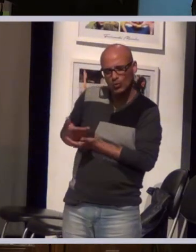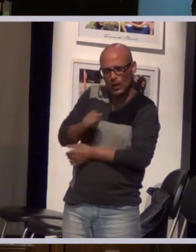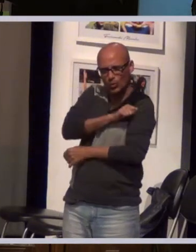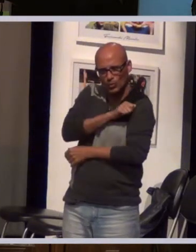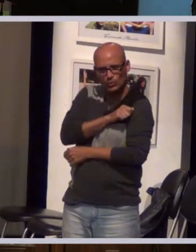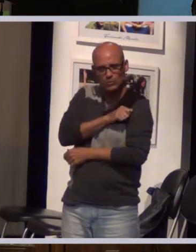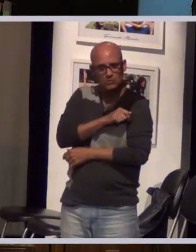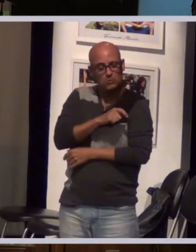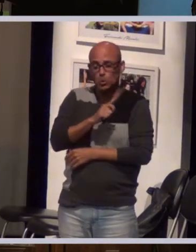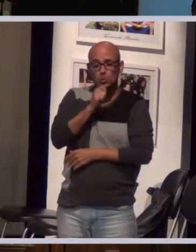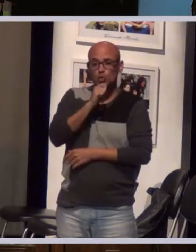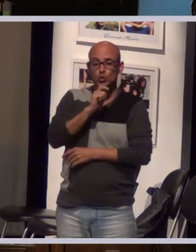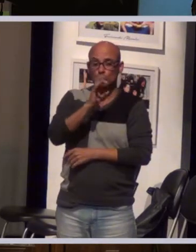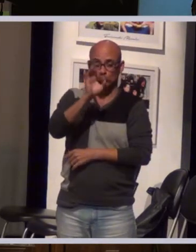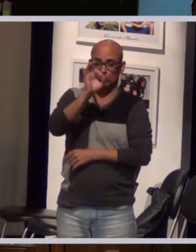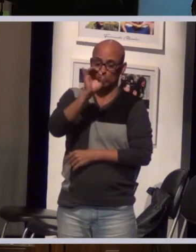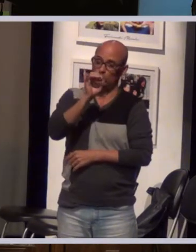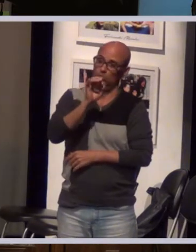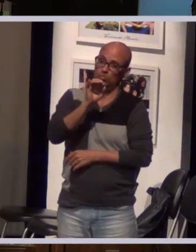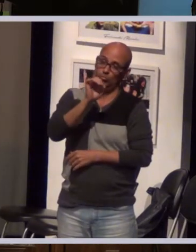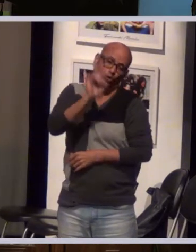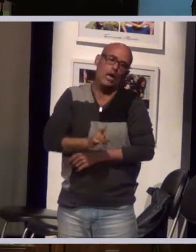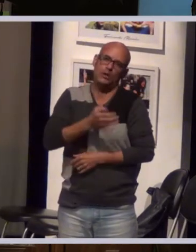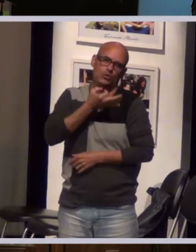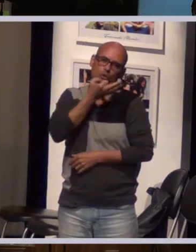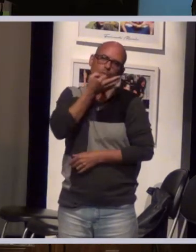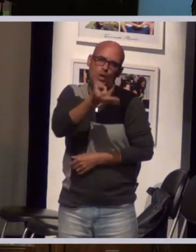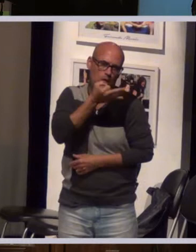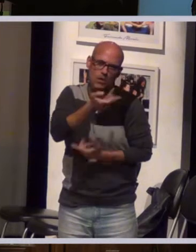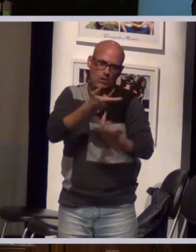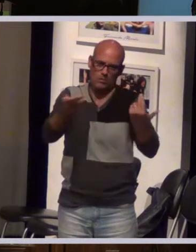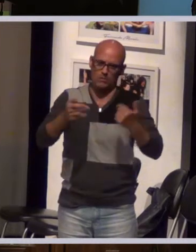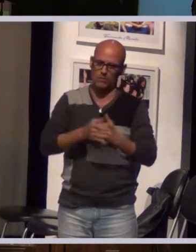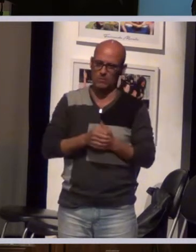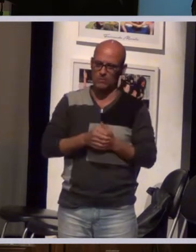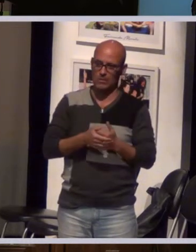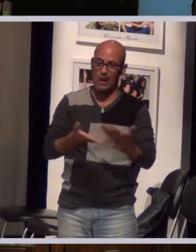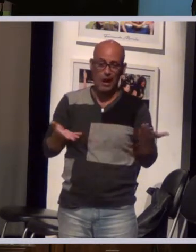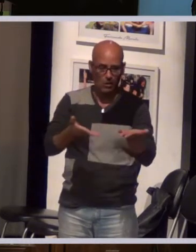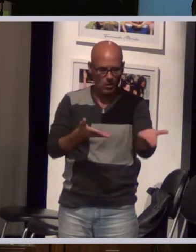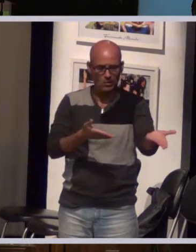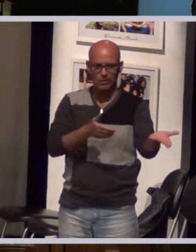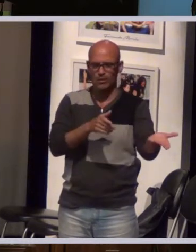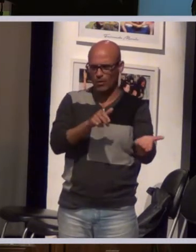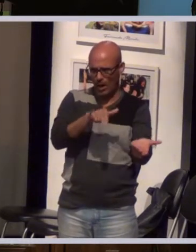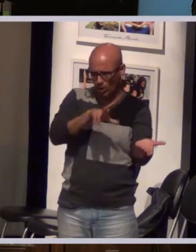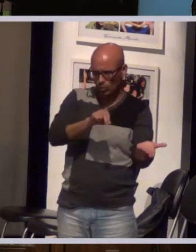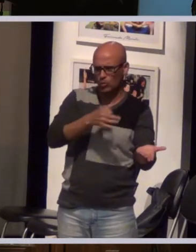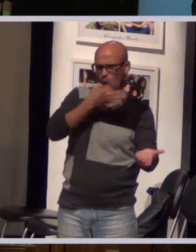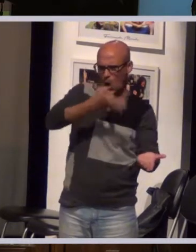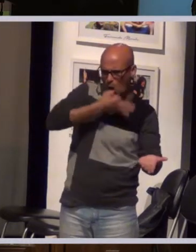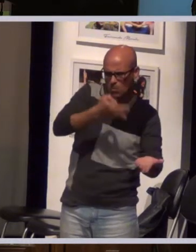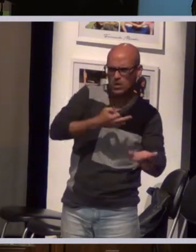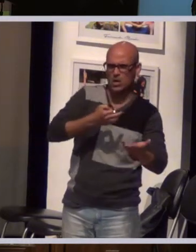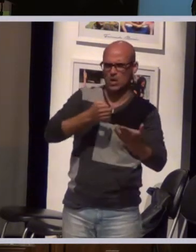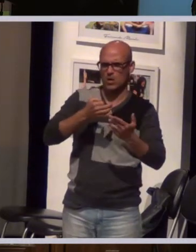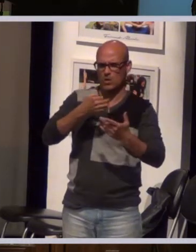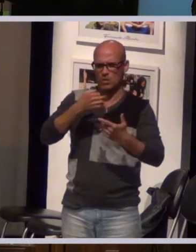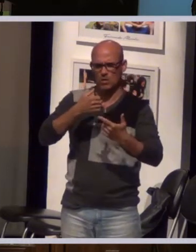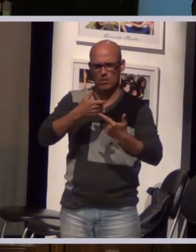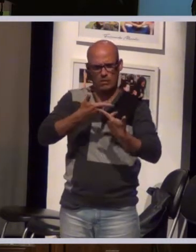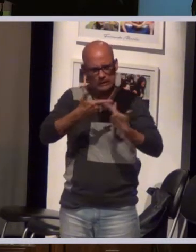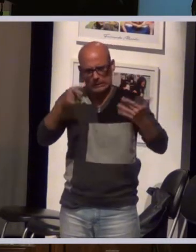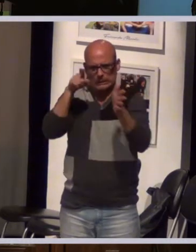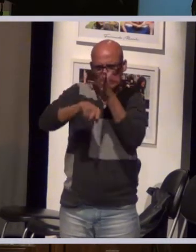Esse perfil de alunos dá muito mais trabalho do que o aluno passivo. Não se trata de